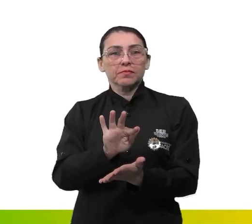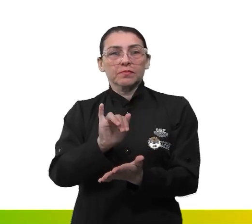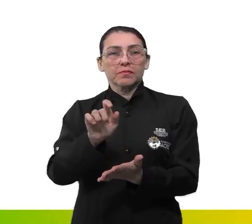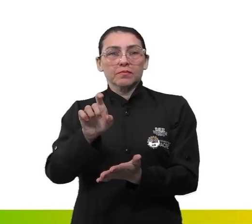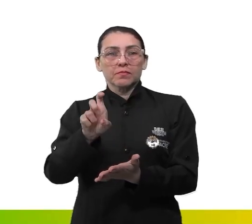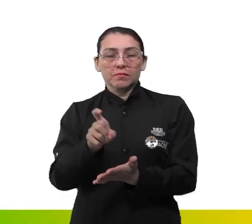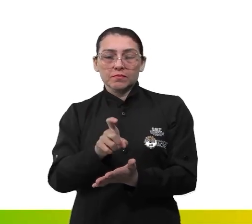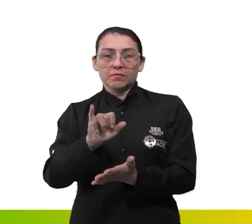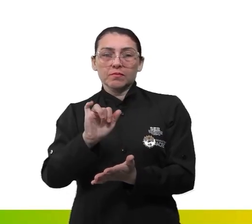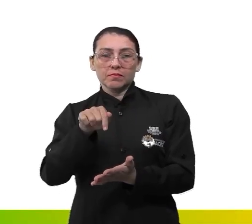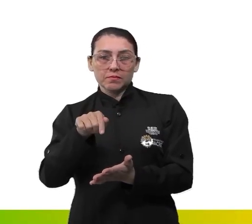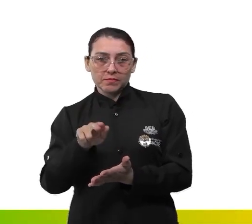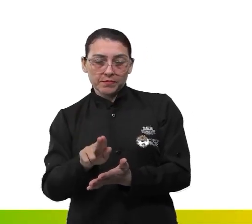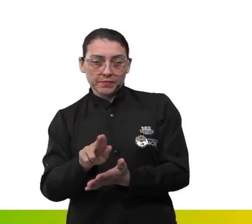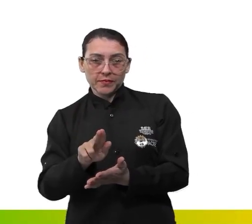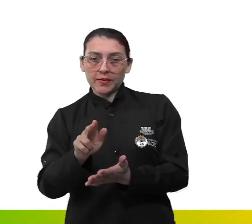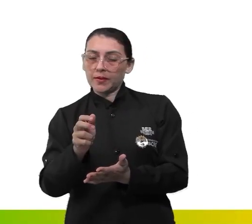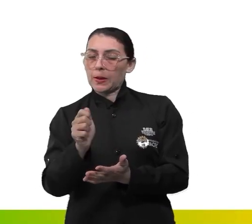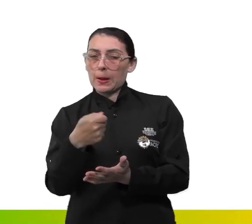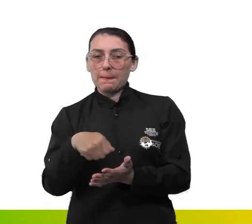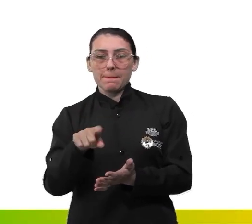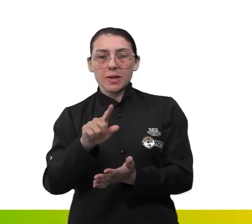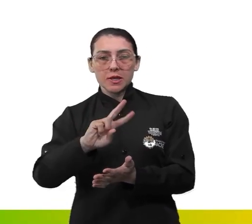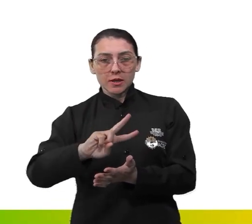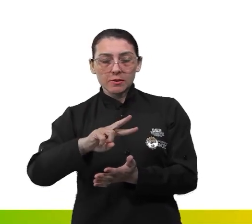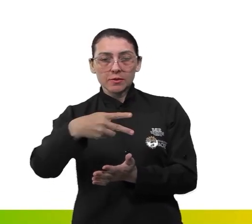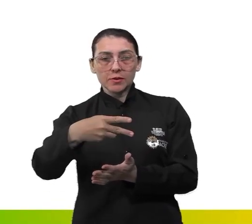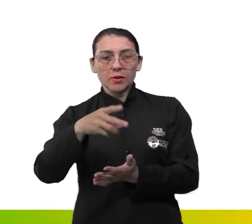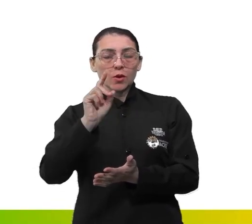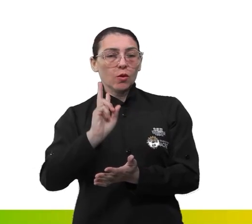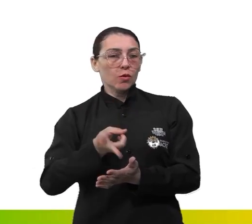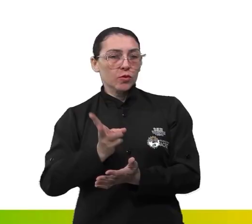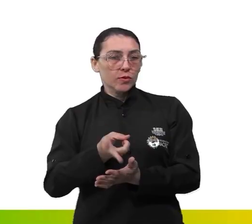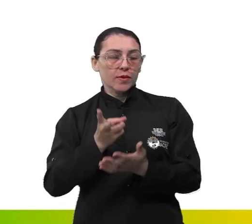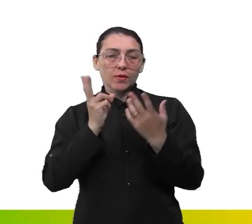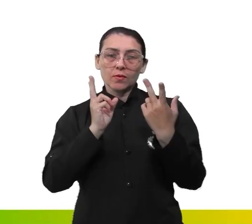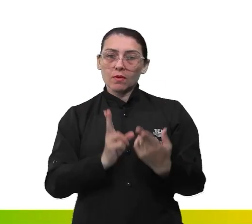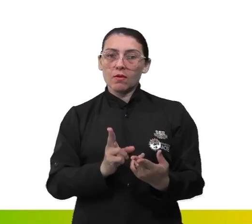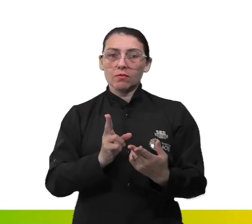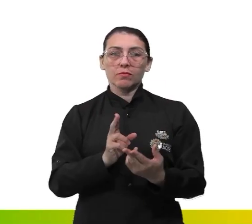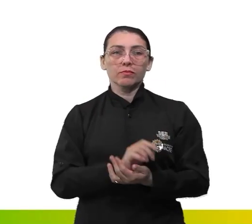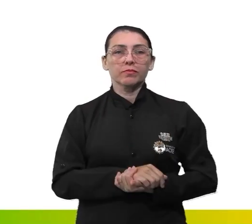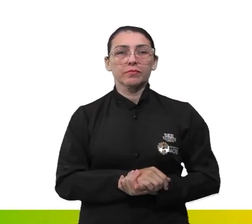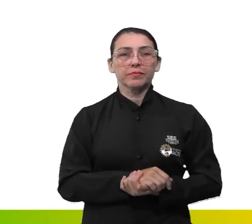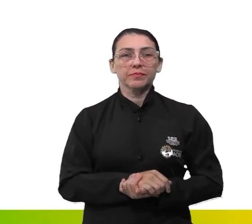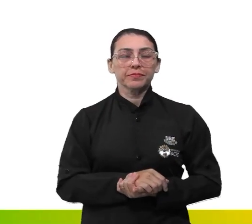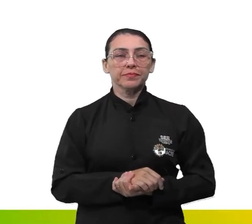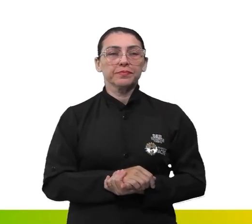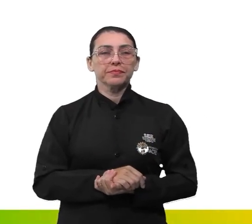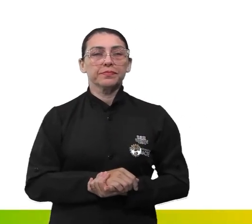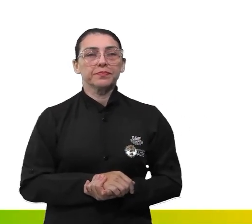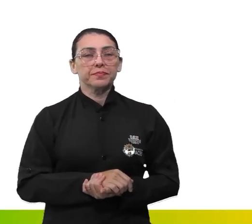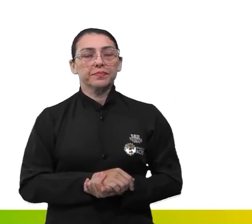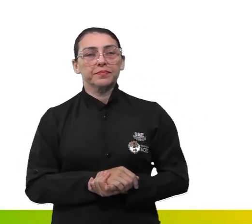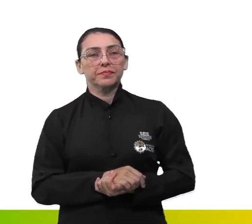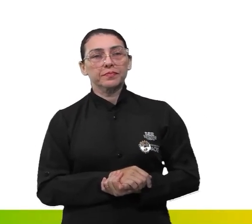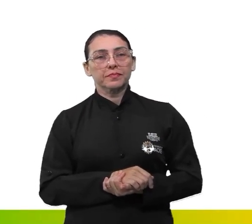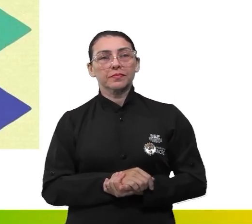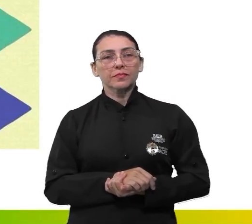fixing, tudo bem? Essas aqui não vão duplicar, então vão permanecer do jeito que estão.